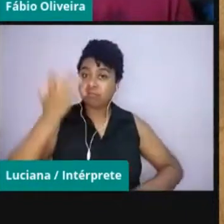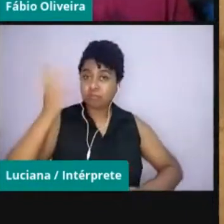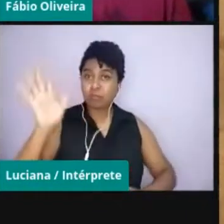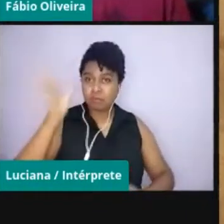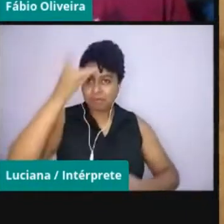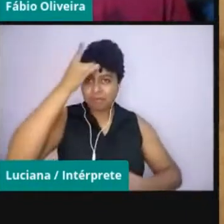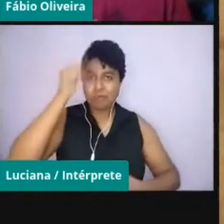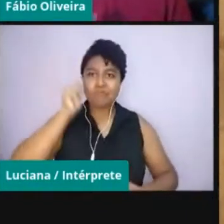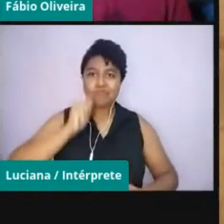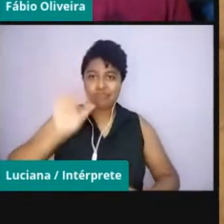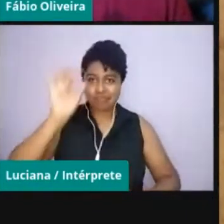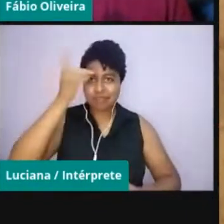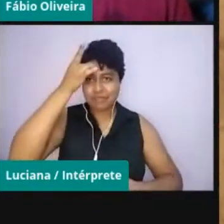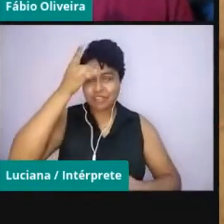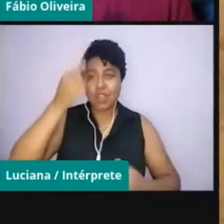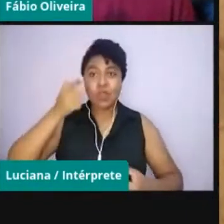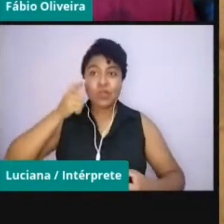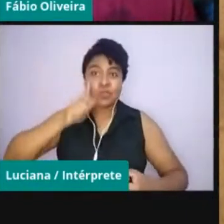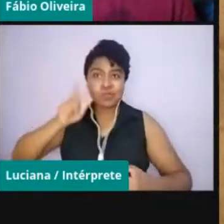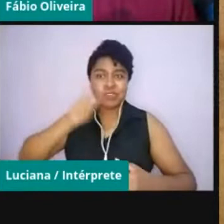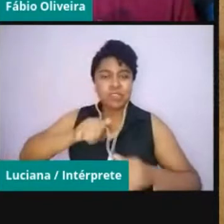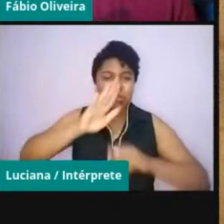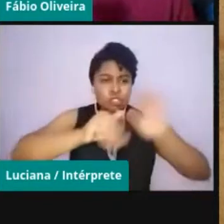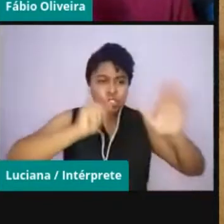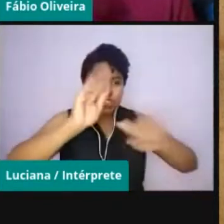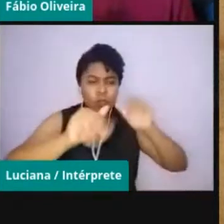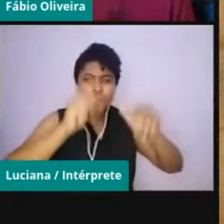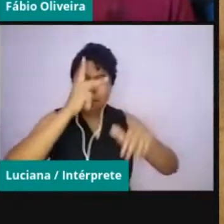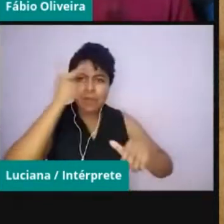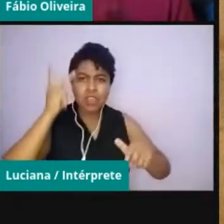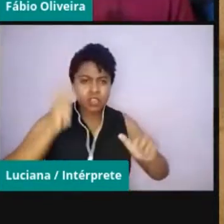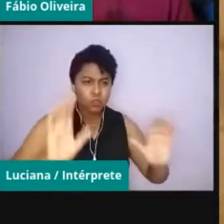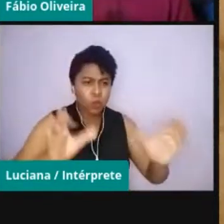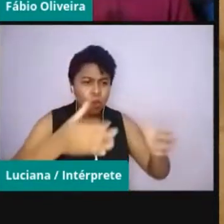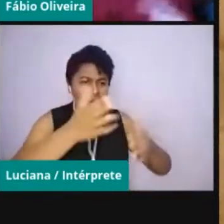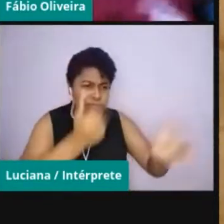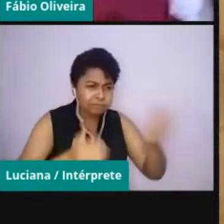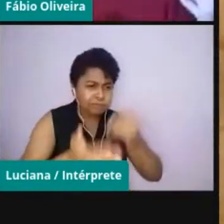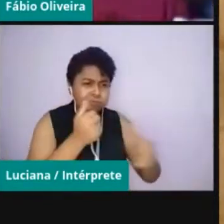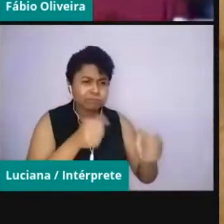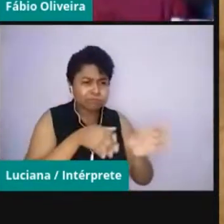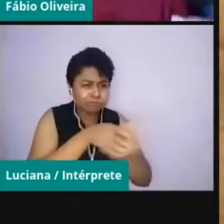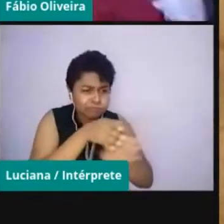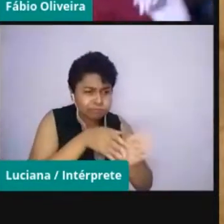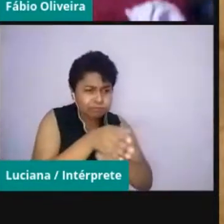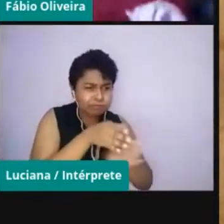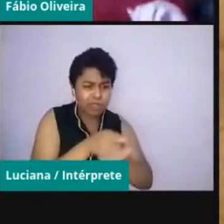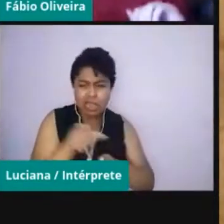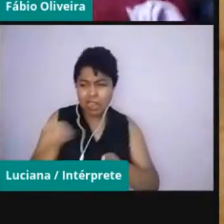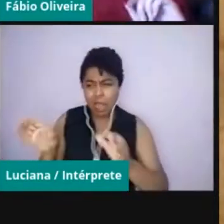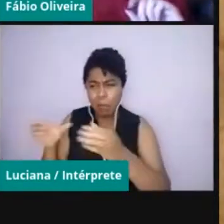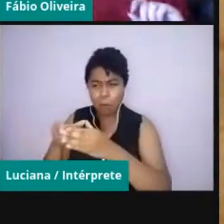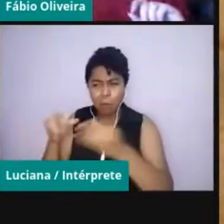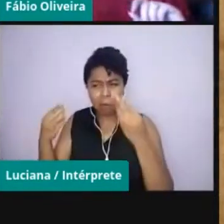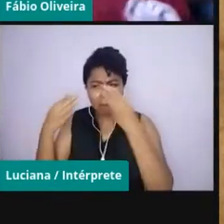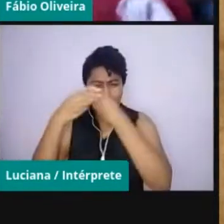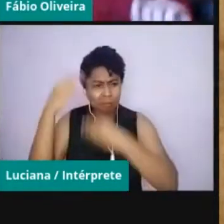mobilizar toda aquela vila para ir contra os magos,